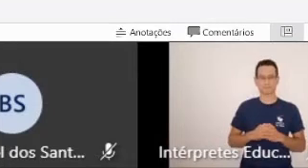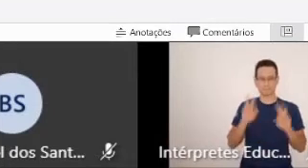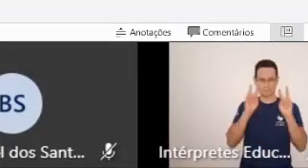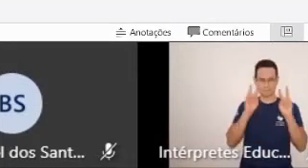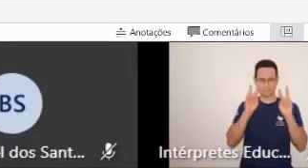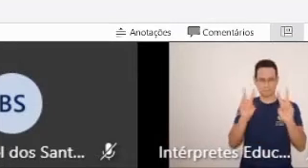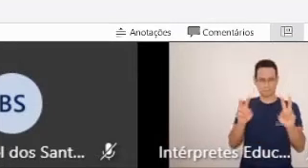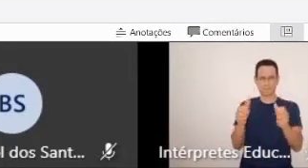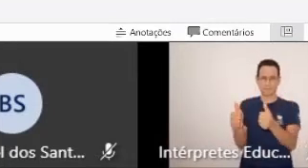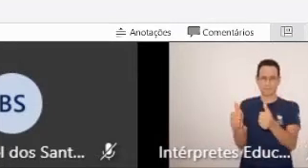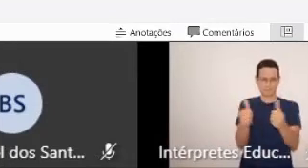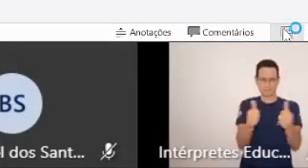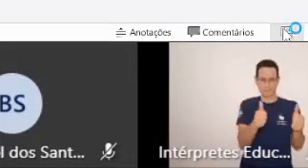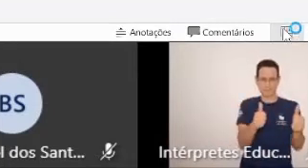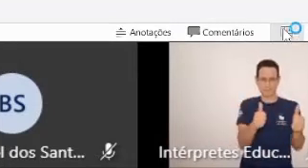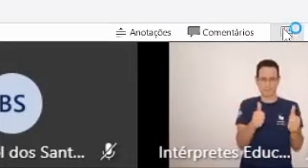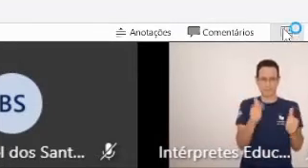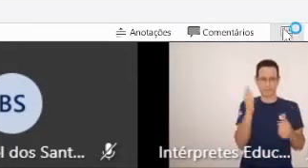Todos estão vendo?